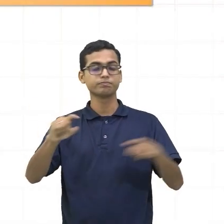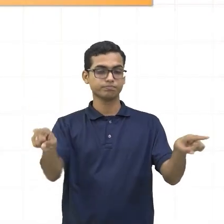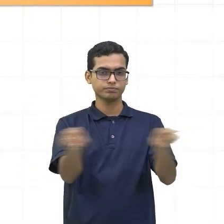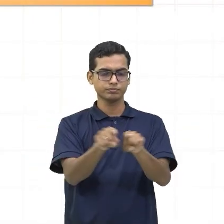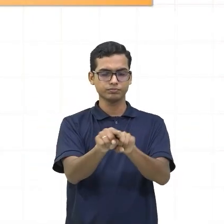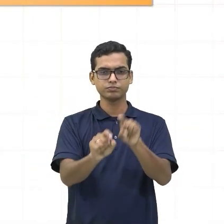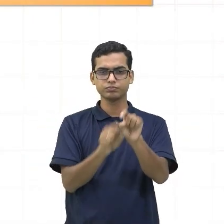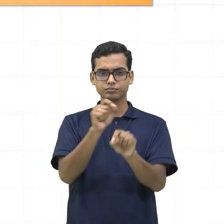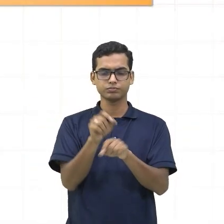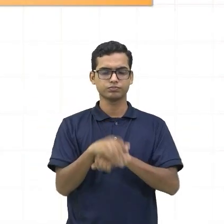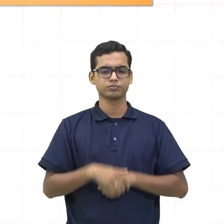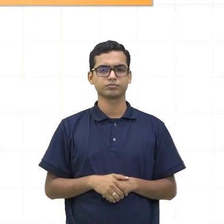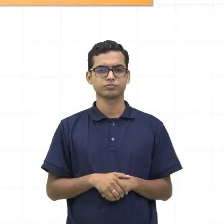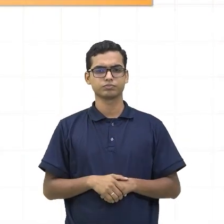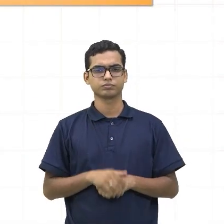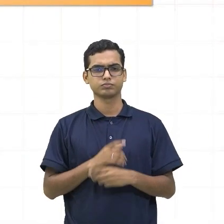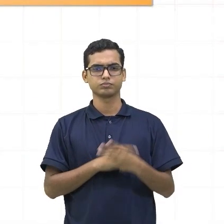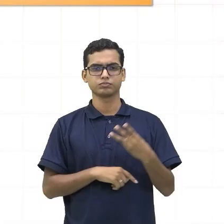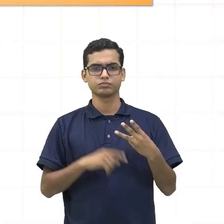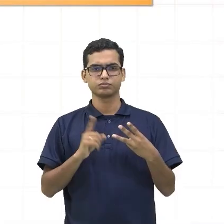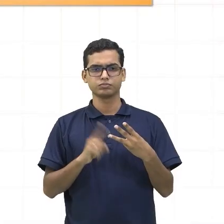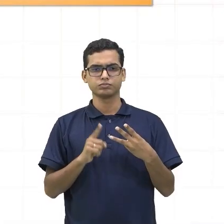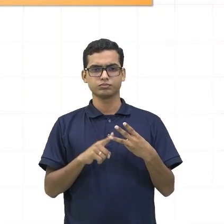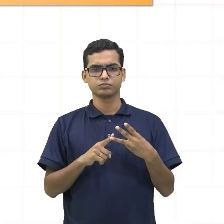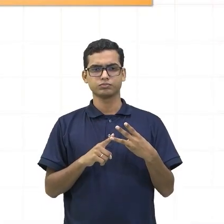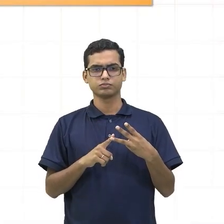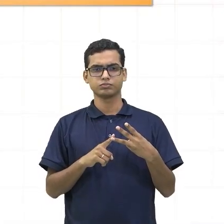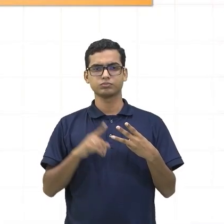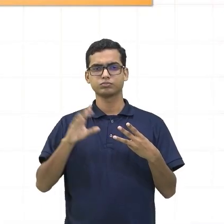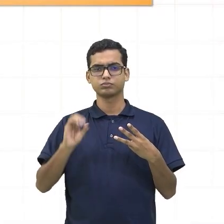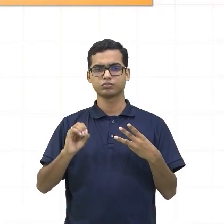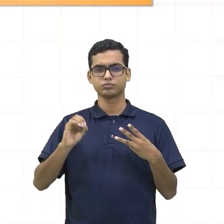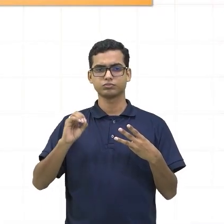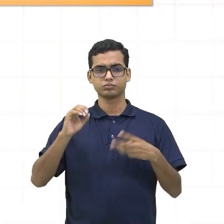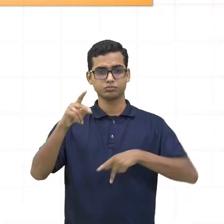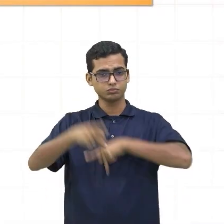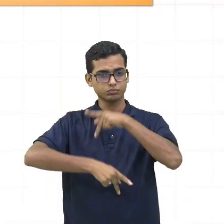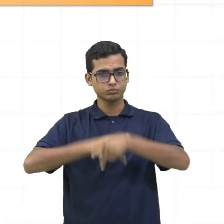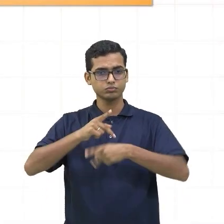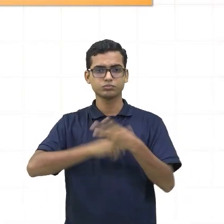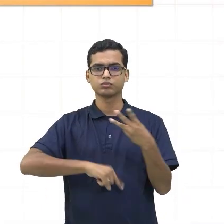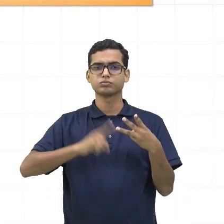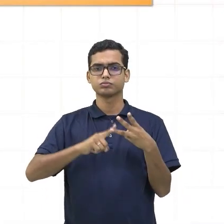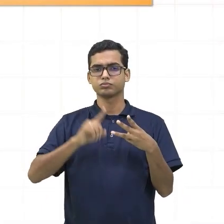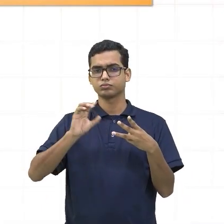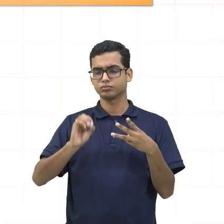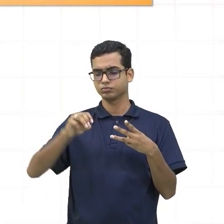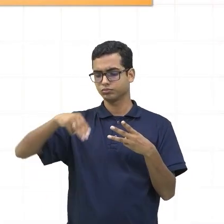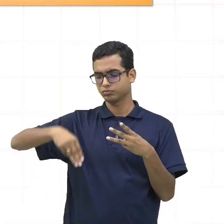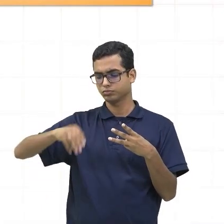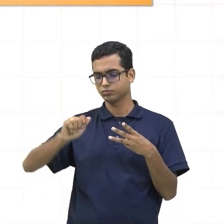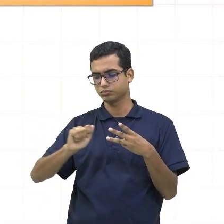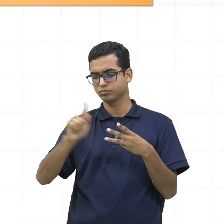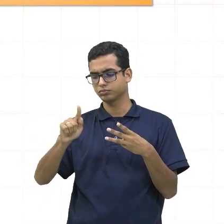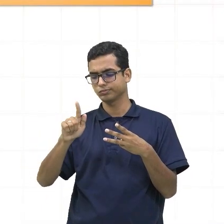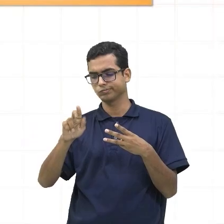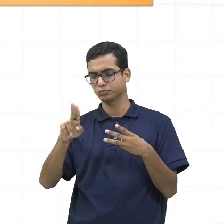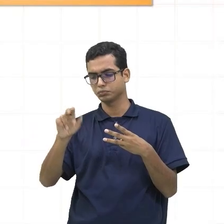a contribuição, né, do povo Omágua ou Cambeba. Esse povo ele